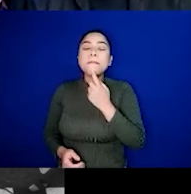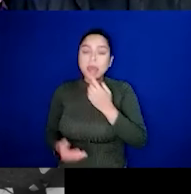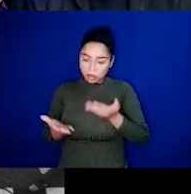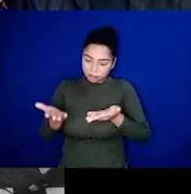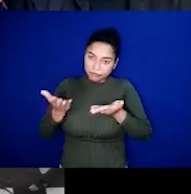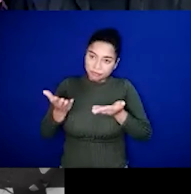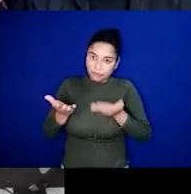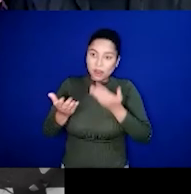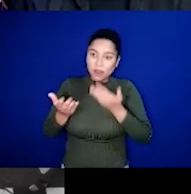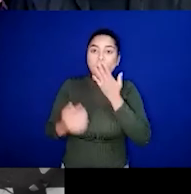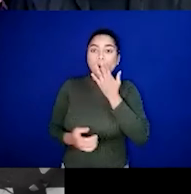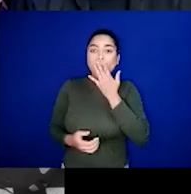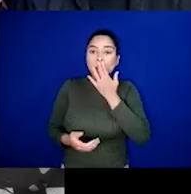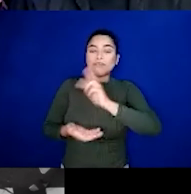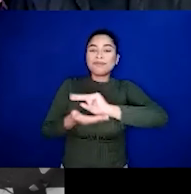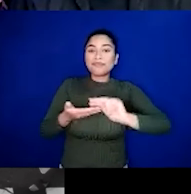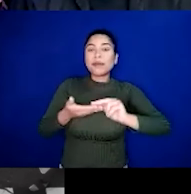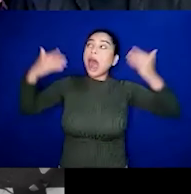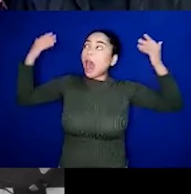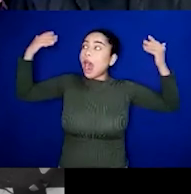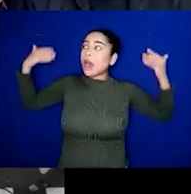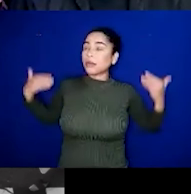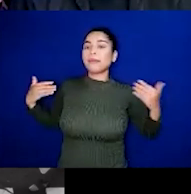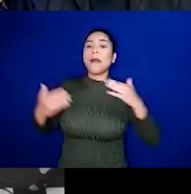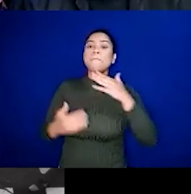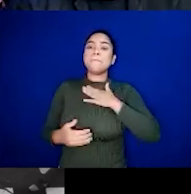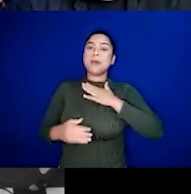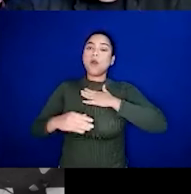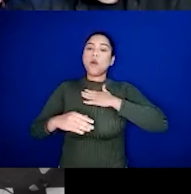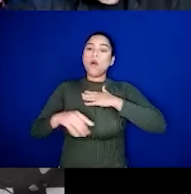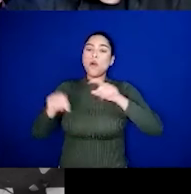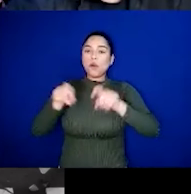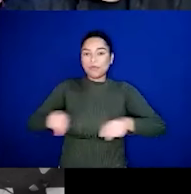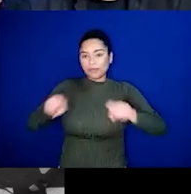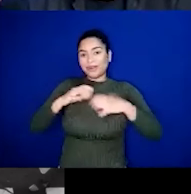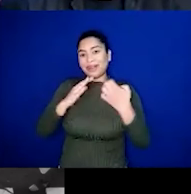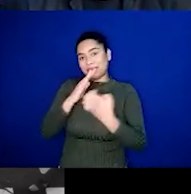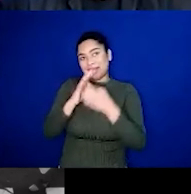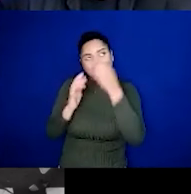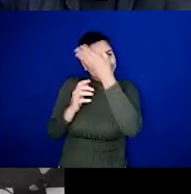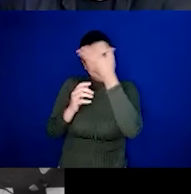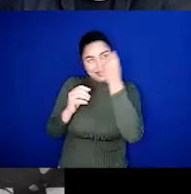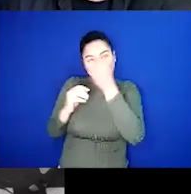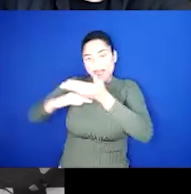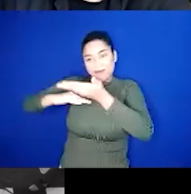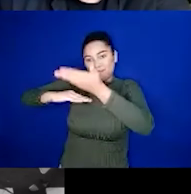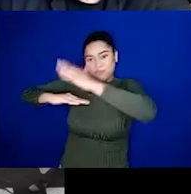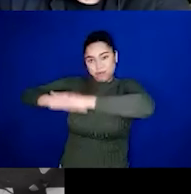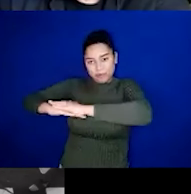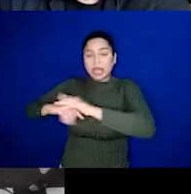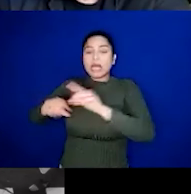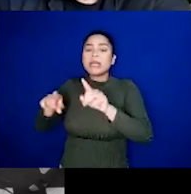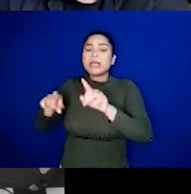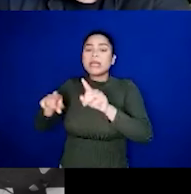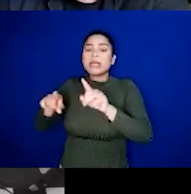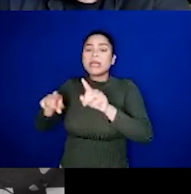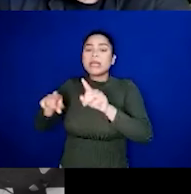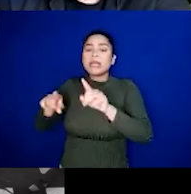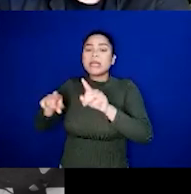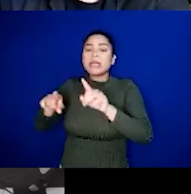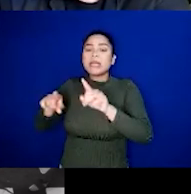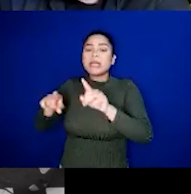aqui atrás de mim para o meu computador da empresa que eu esqueci que os ele de fechá-lo Ea minha mesa de jantar também e ao fundo um